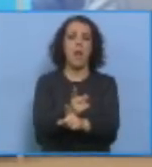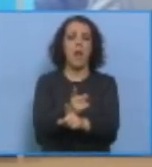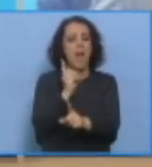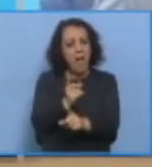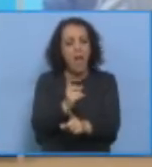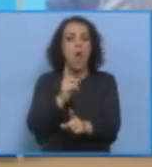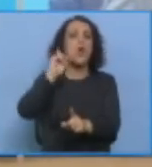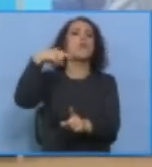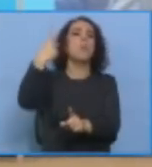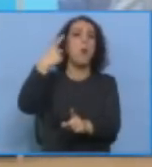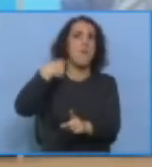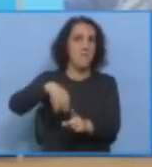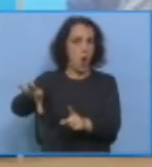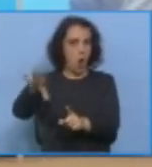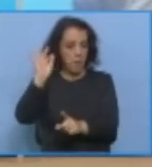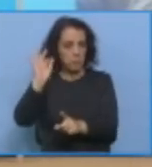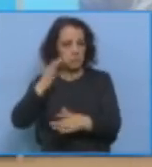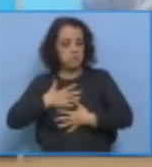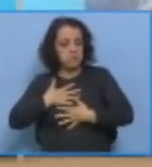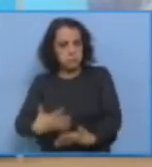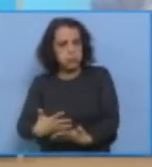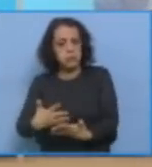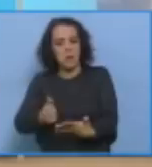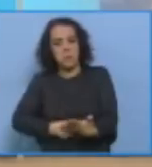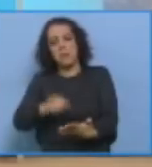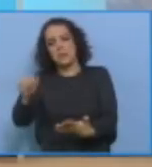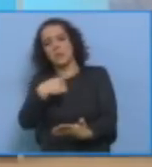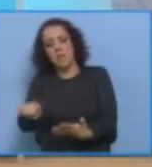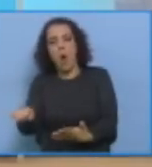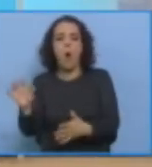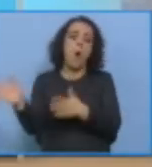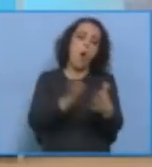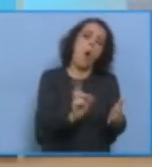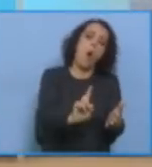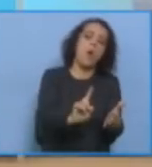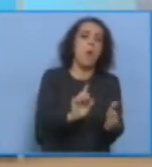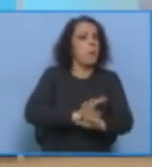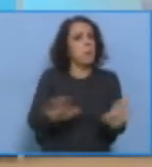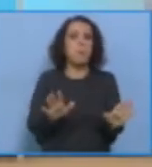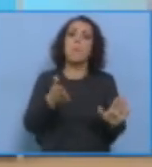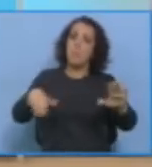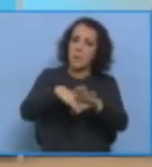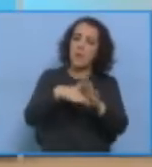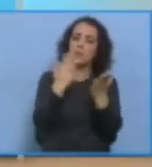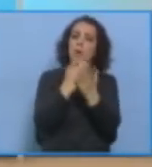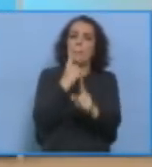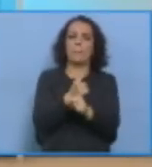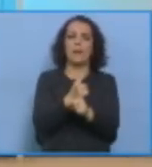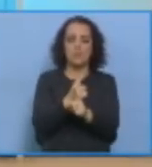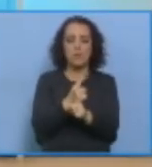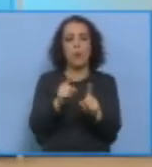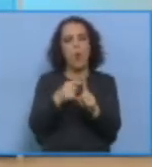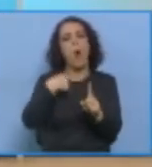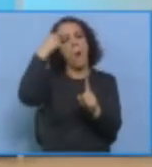fazer essa opção ou não vai fazer essa opção, é de facto da família. E quando a faz, diz, pronto, eu já sei que é neste contexto, há aqui um conjunto às tantas que humanamente